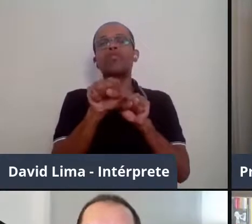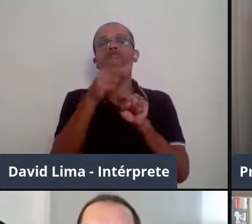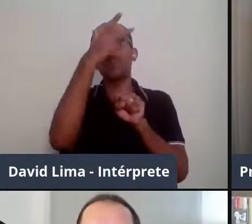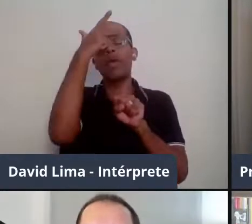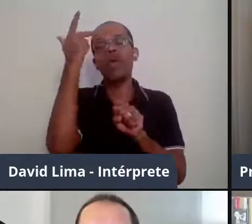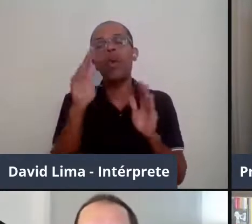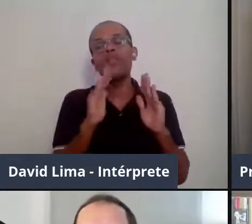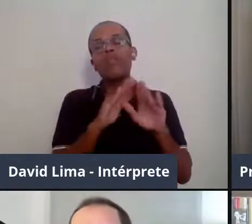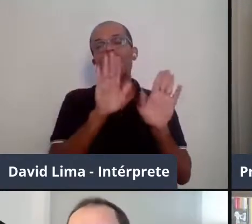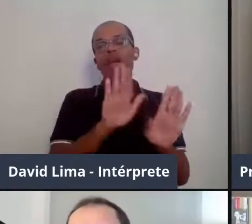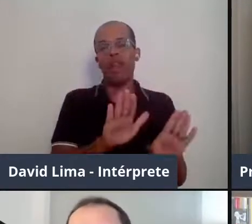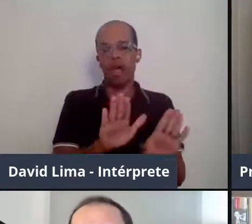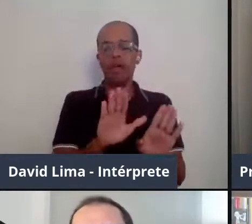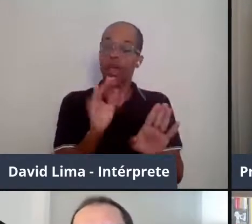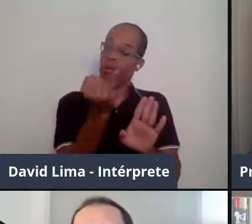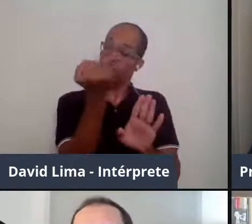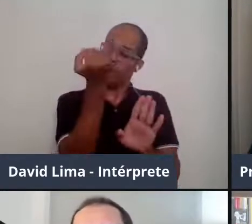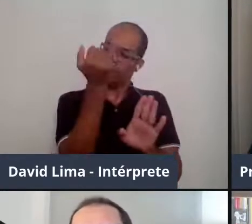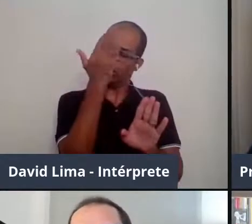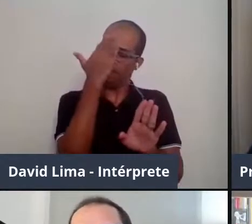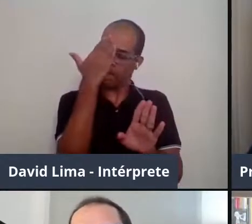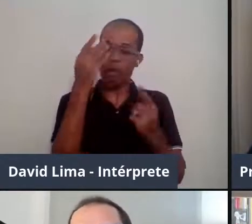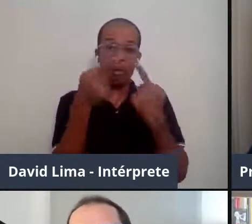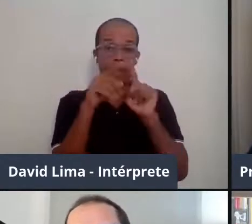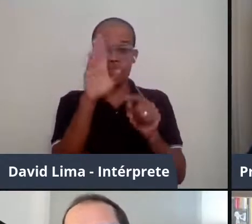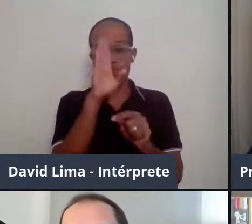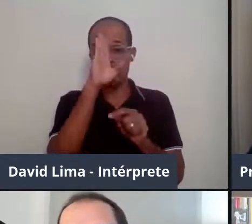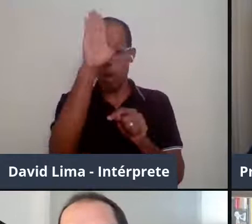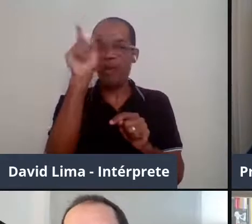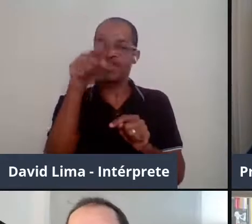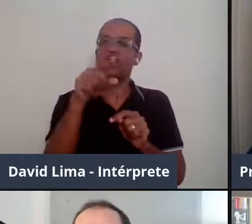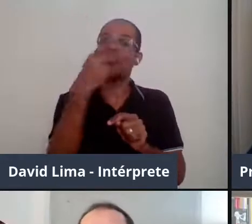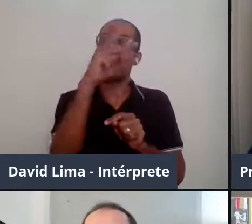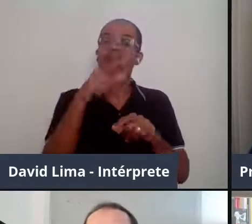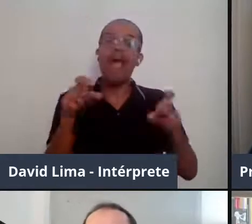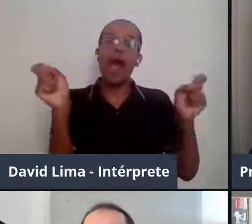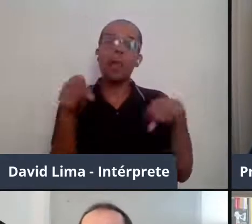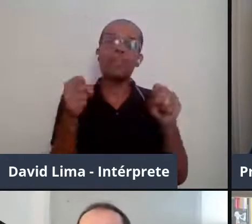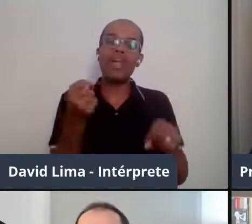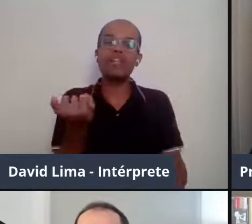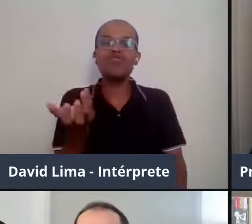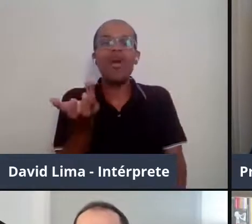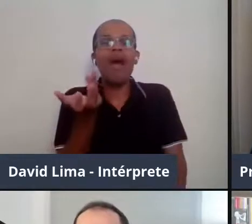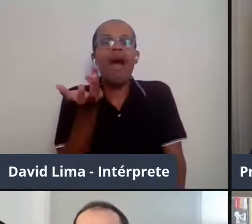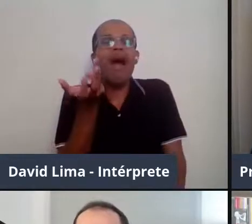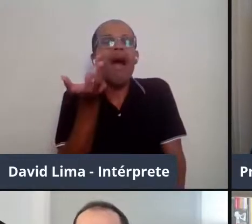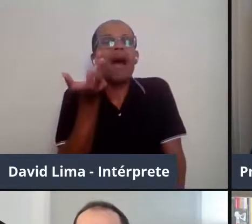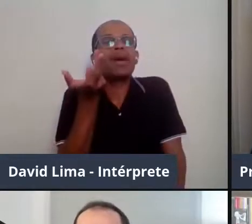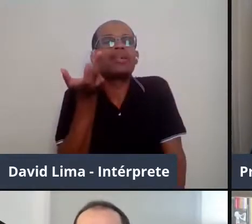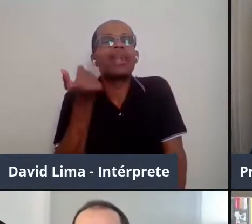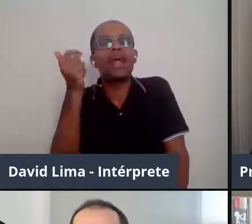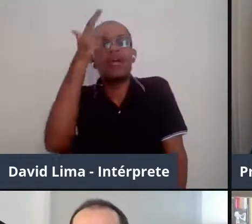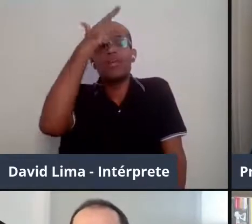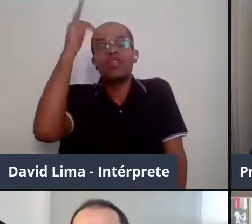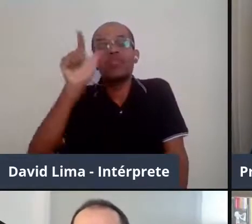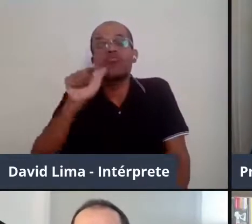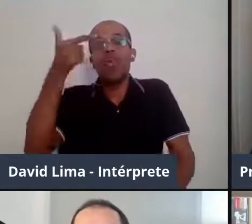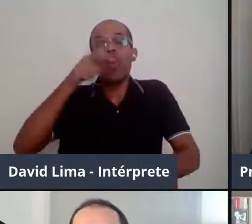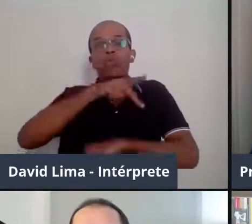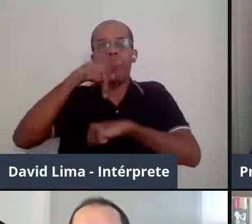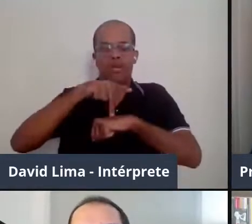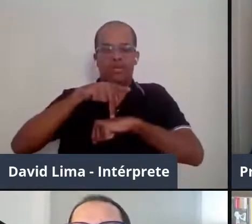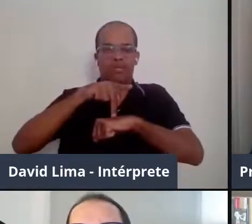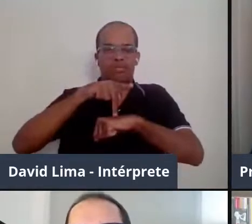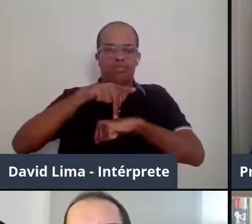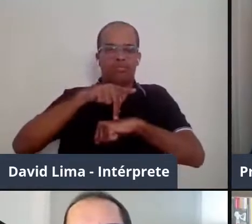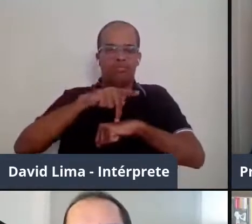também conta, com certeza, mas principalmente com a sua capacidade de atrair competências de fora. E são essas competências